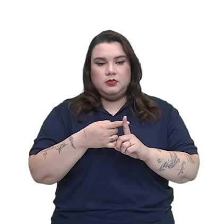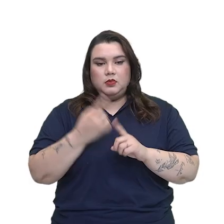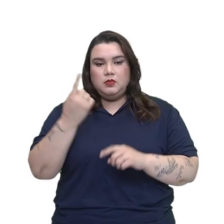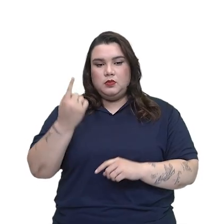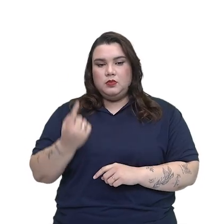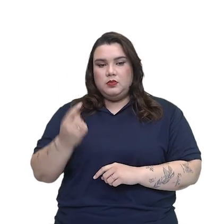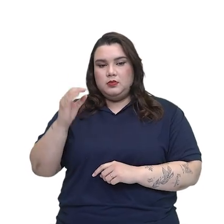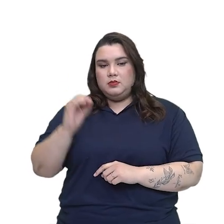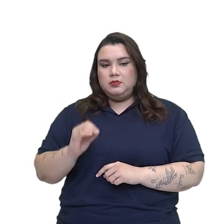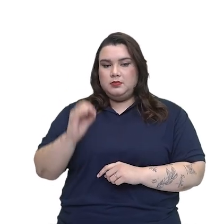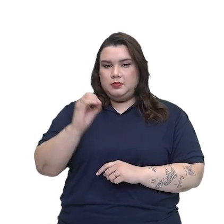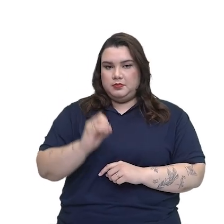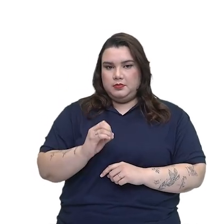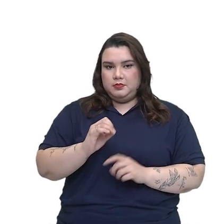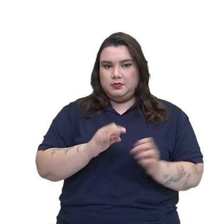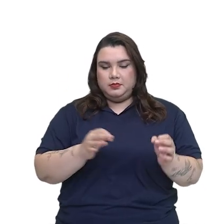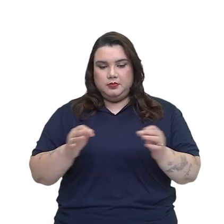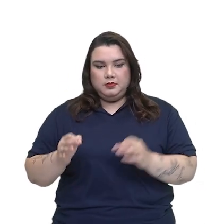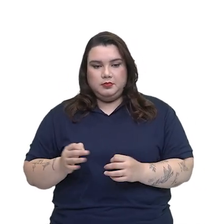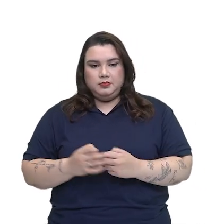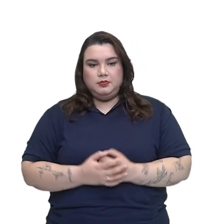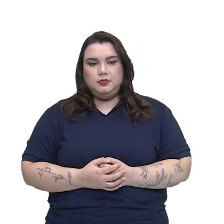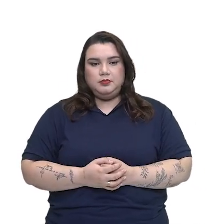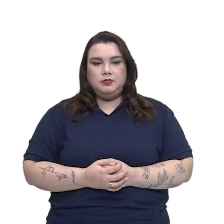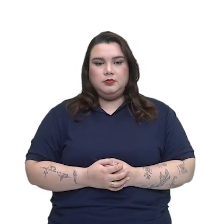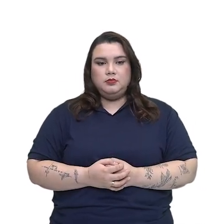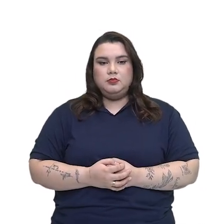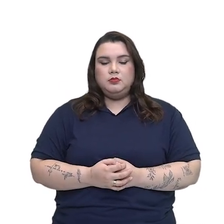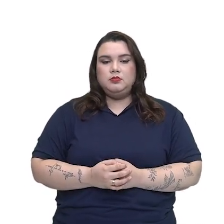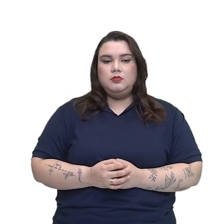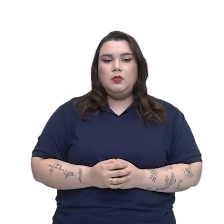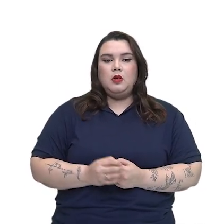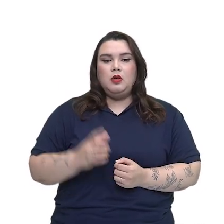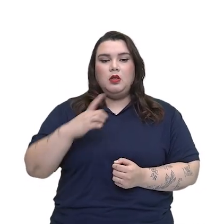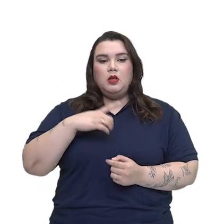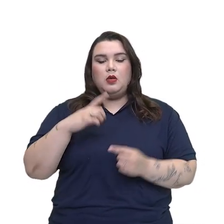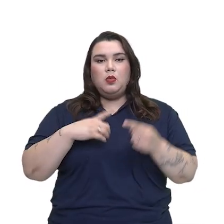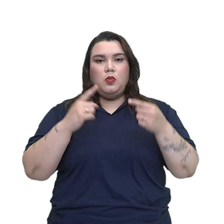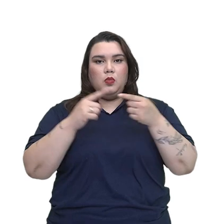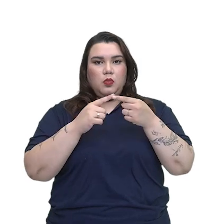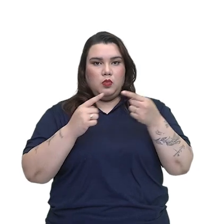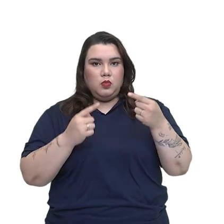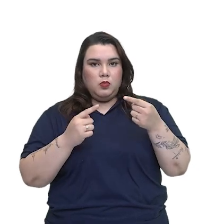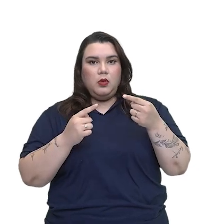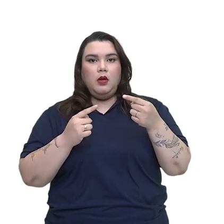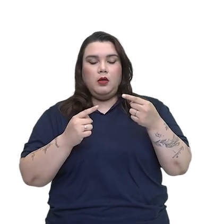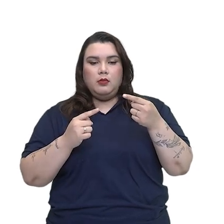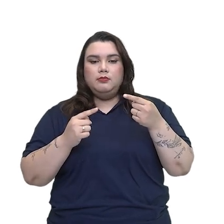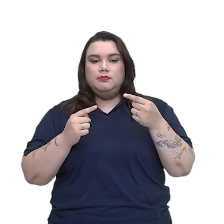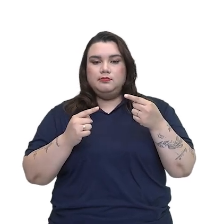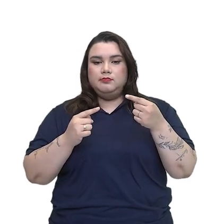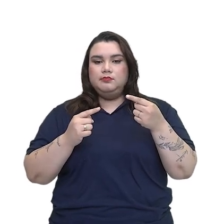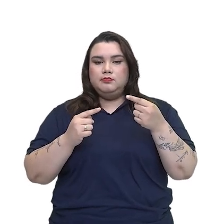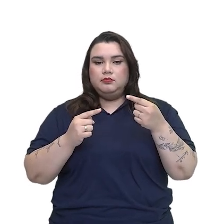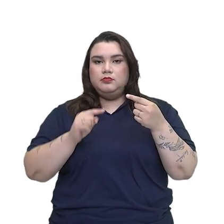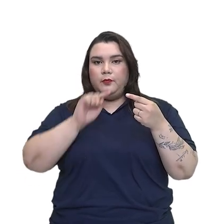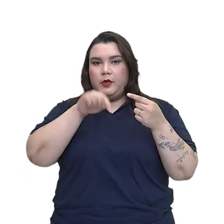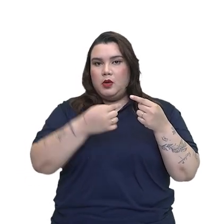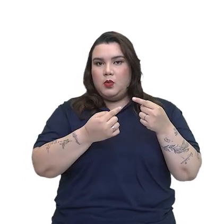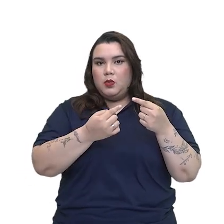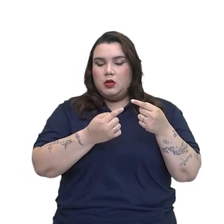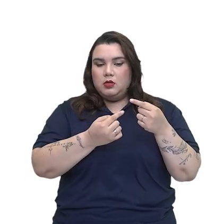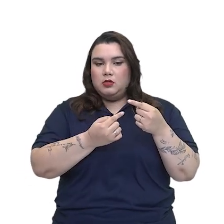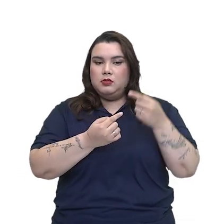1, 0, 0. Vamos colocar a casa. Aqui é o quê? Ó, uma casa. Beleza?